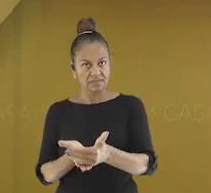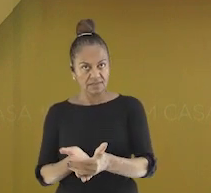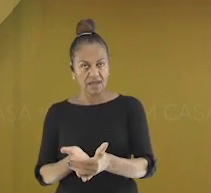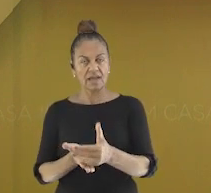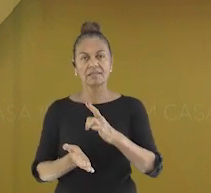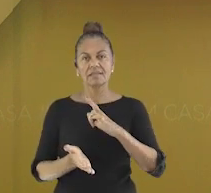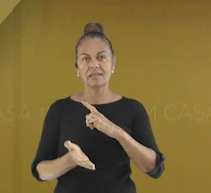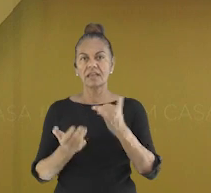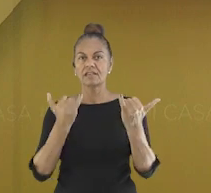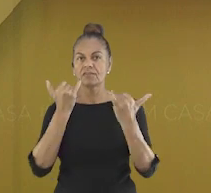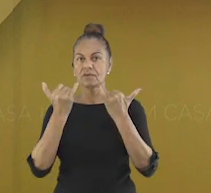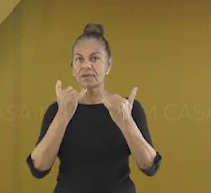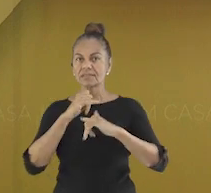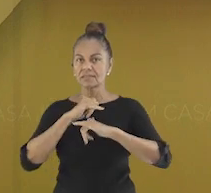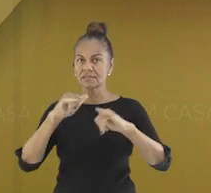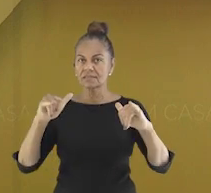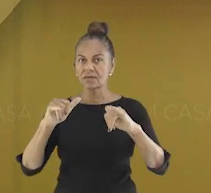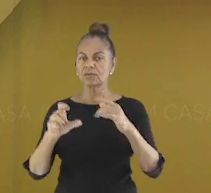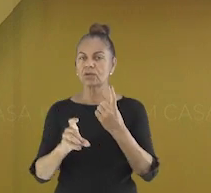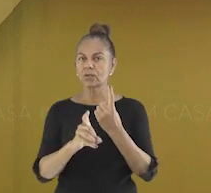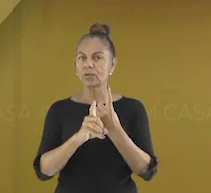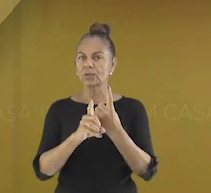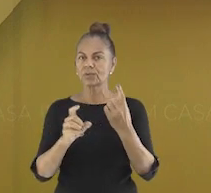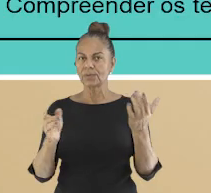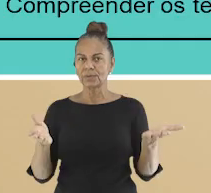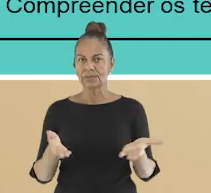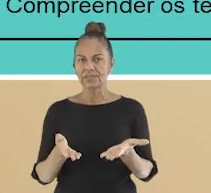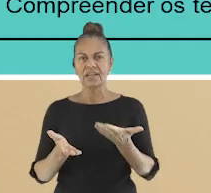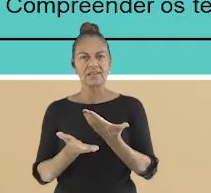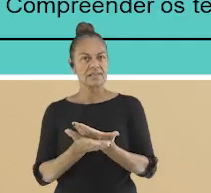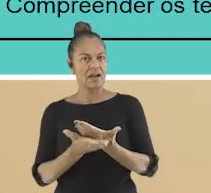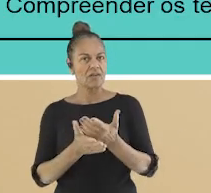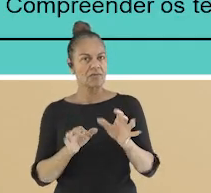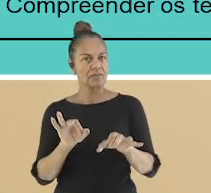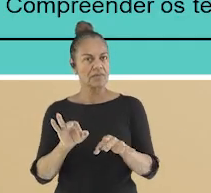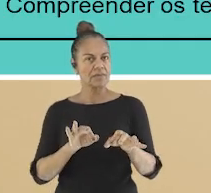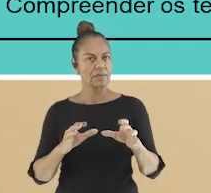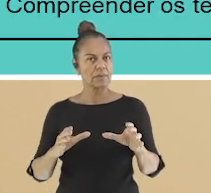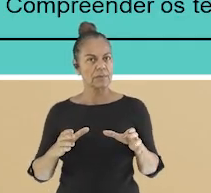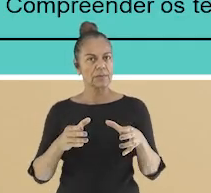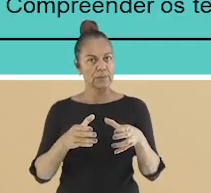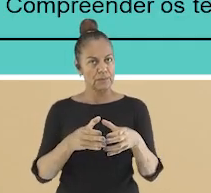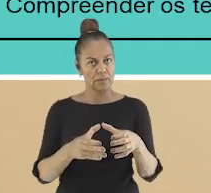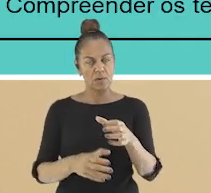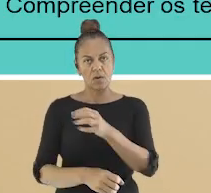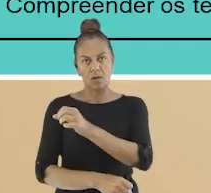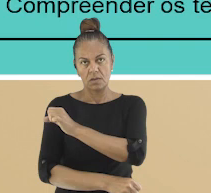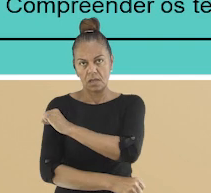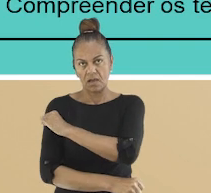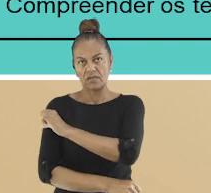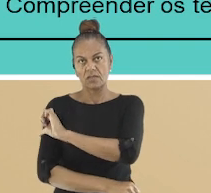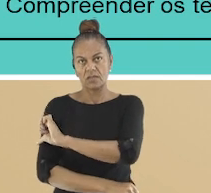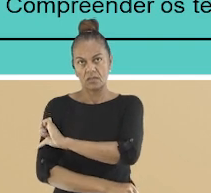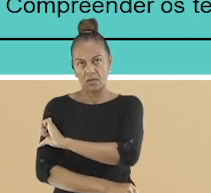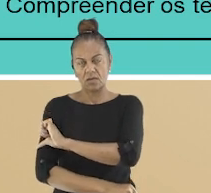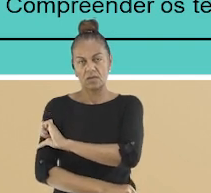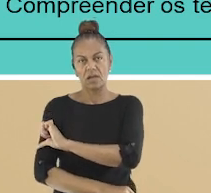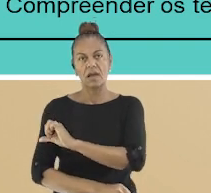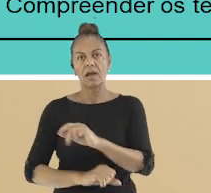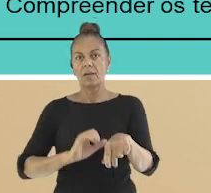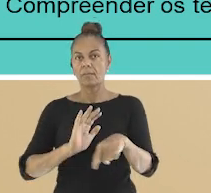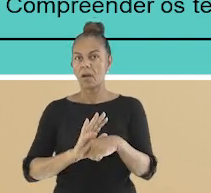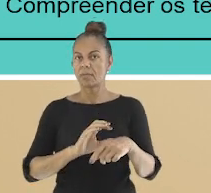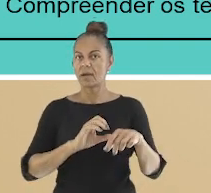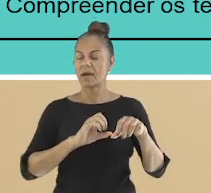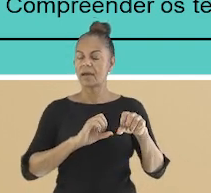para vocês algumas informações sobre o nosso encontro de hoje. Essa aula foi planejada para as turmas de 8º ao 9º ano